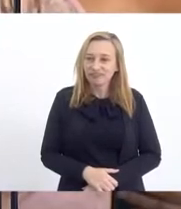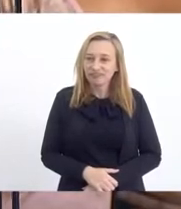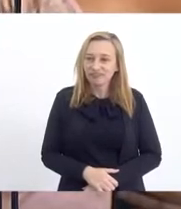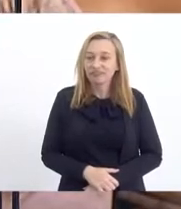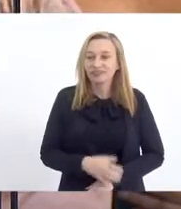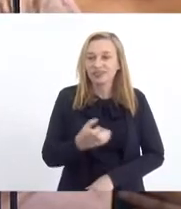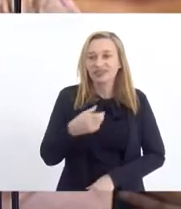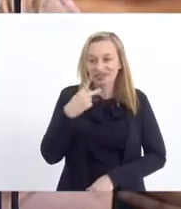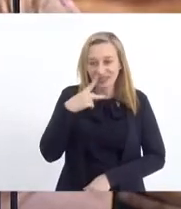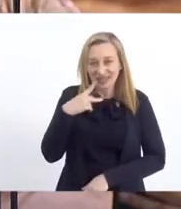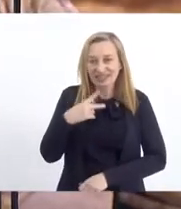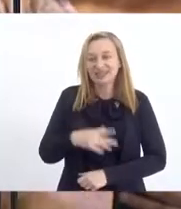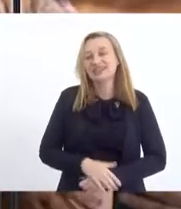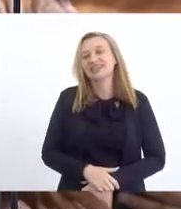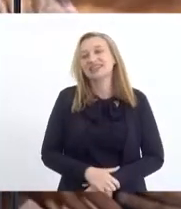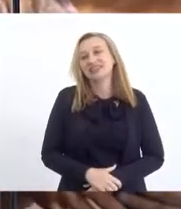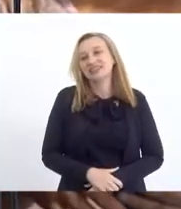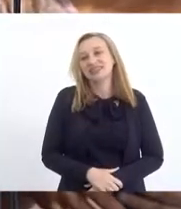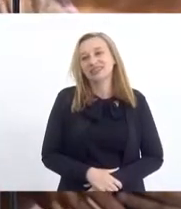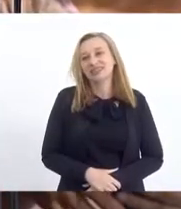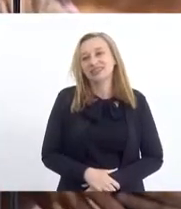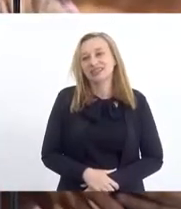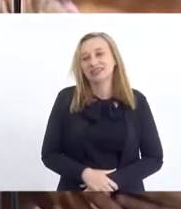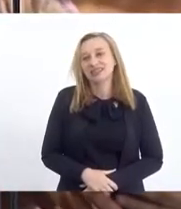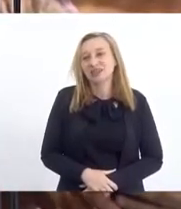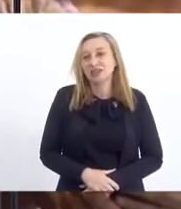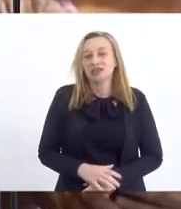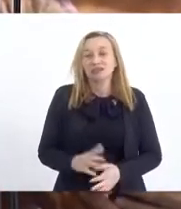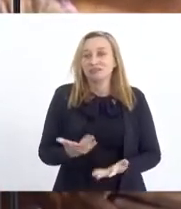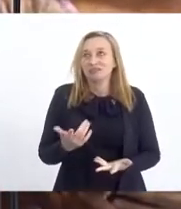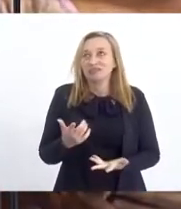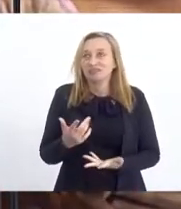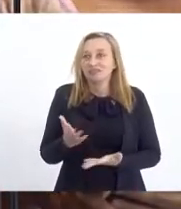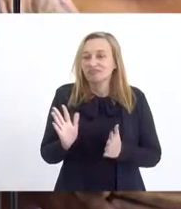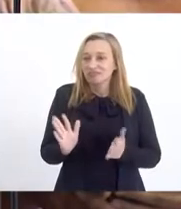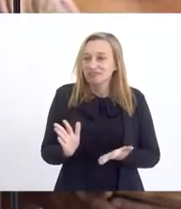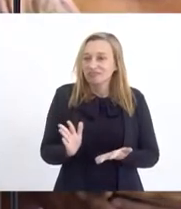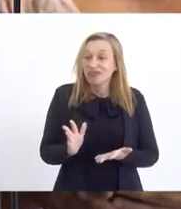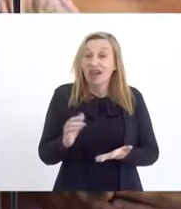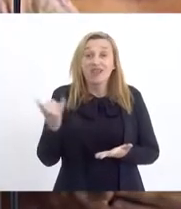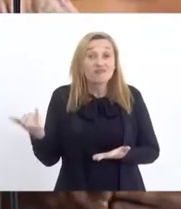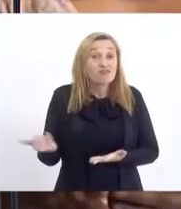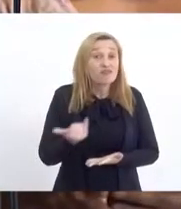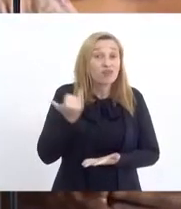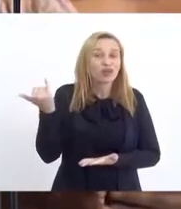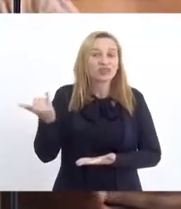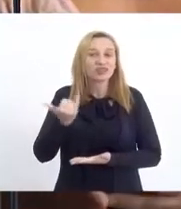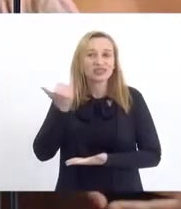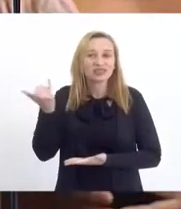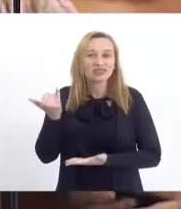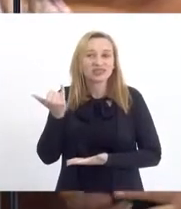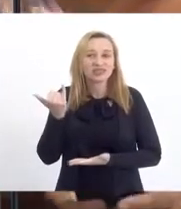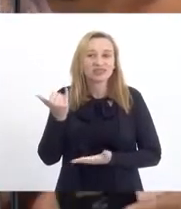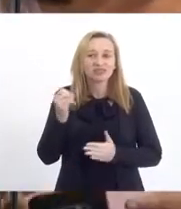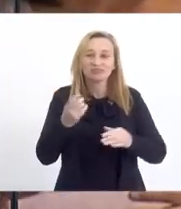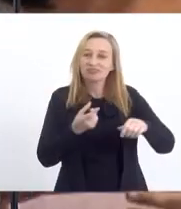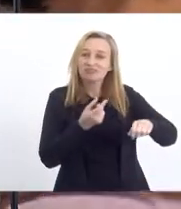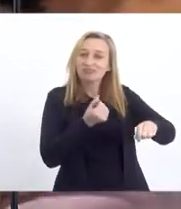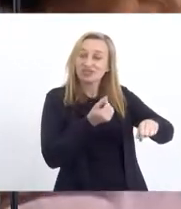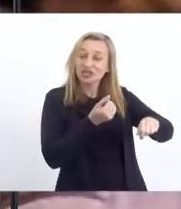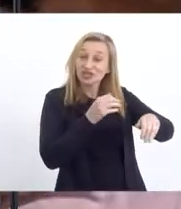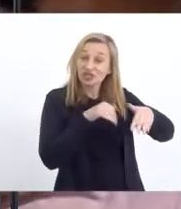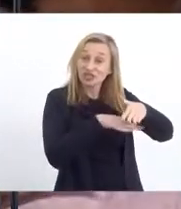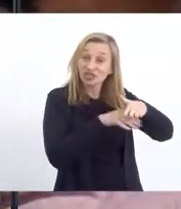Quero falar que não poderia deixar de enfatizar, né, a importância desse fundo soberano